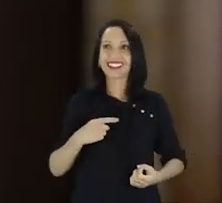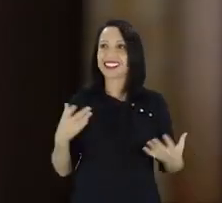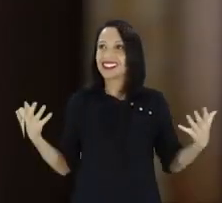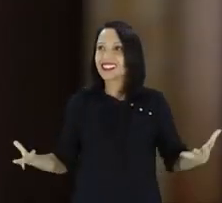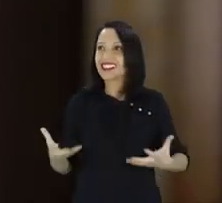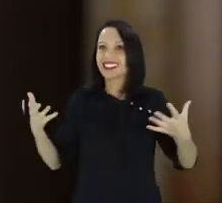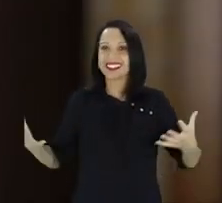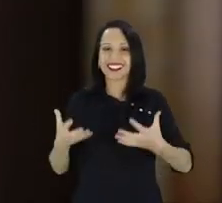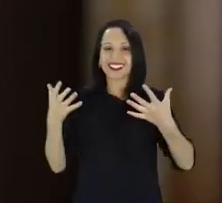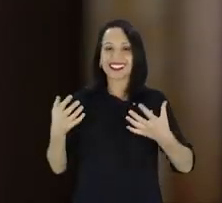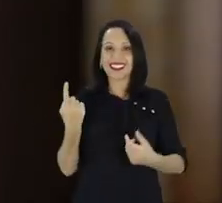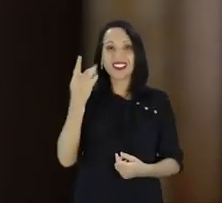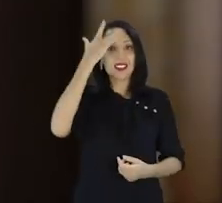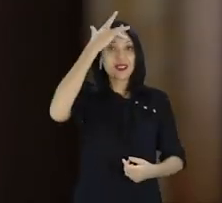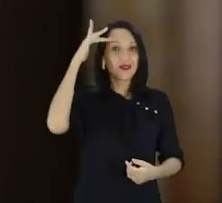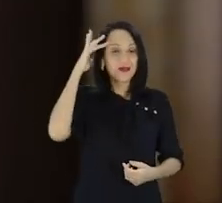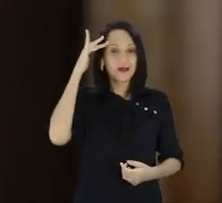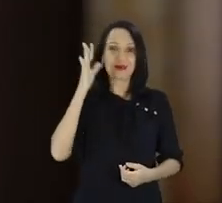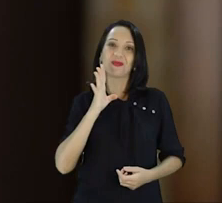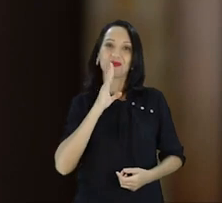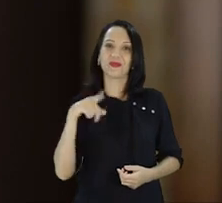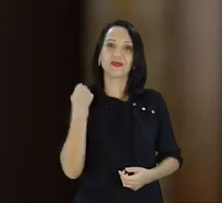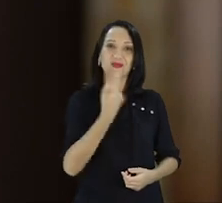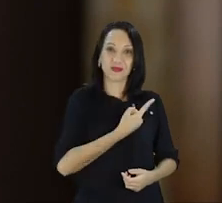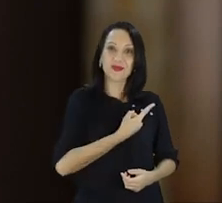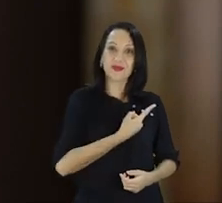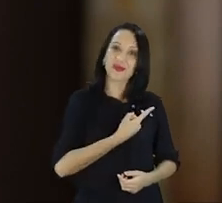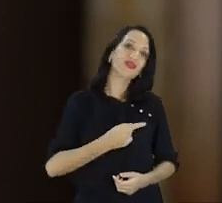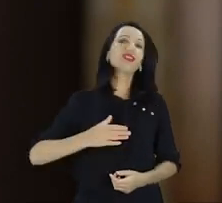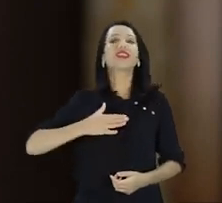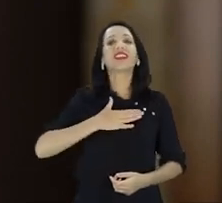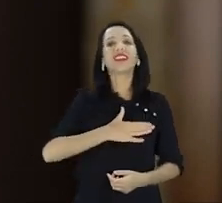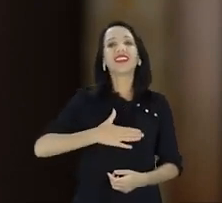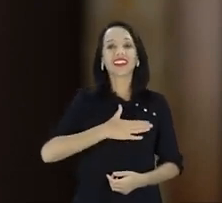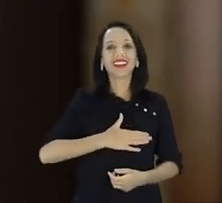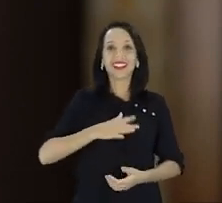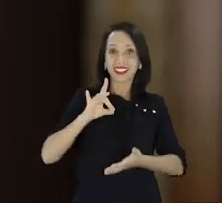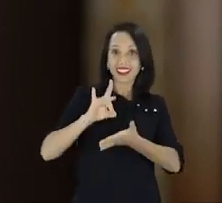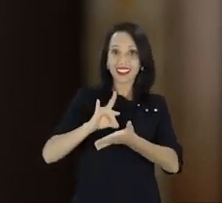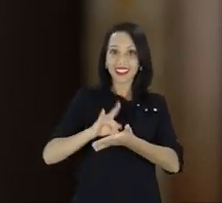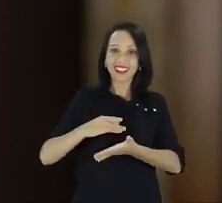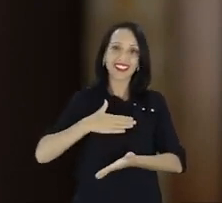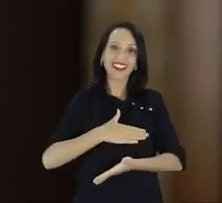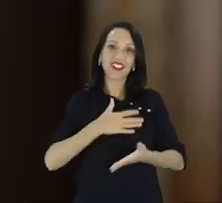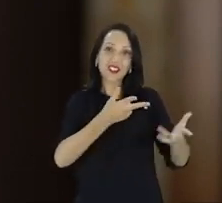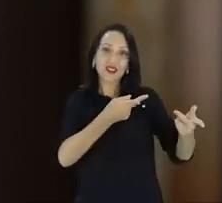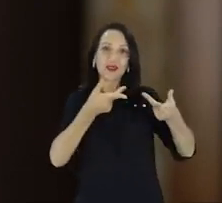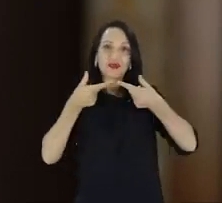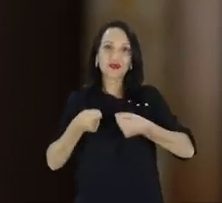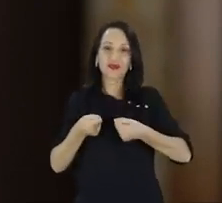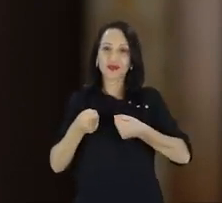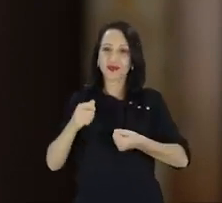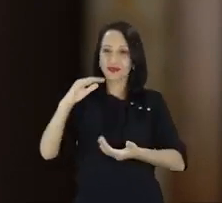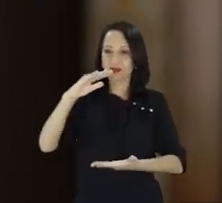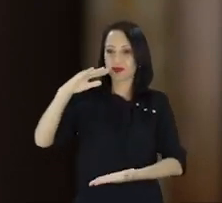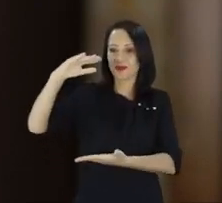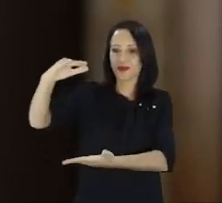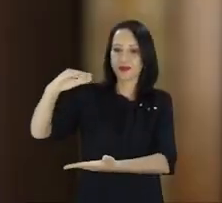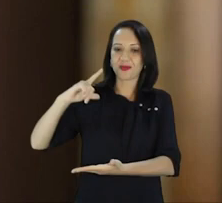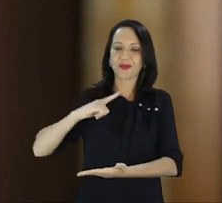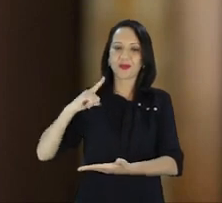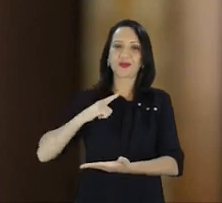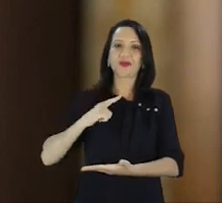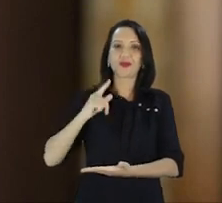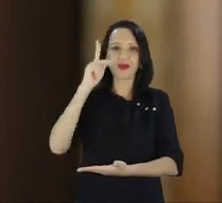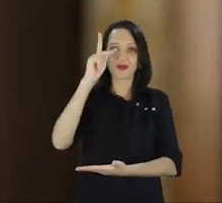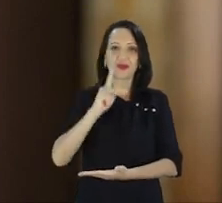uma pessoa um conhecido nosso falou assim eu queria Na verdade eu queria convidar vocês para entregar essa peça para o Papa